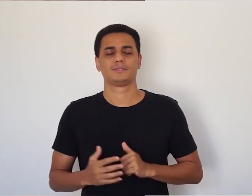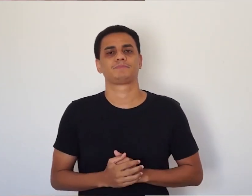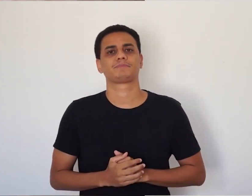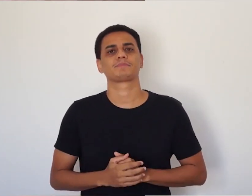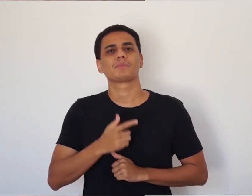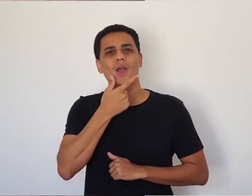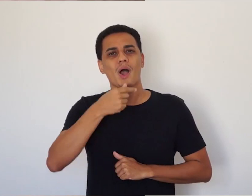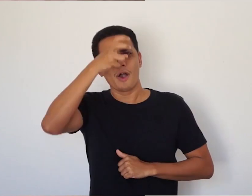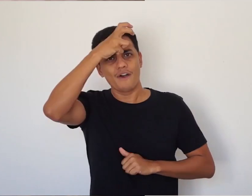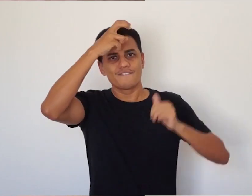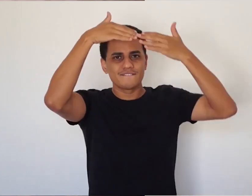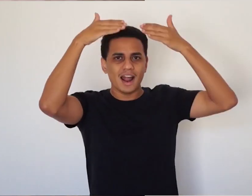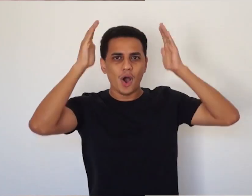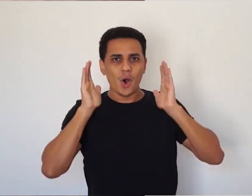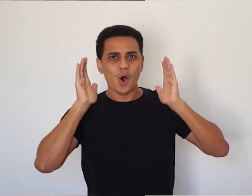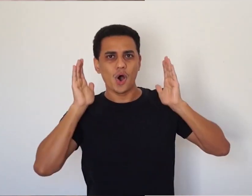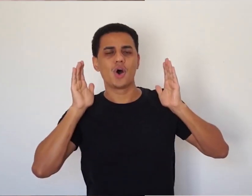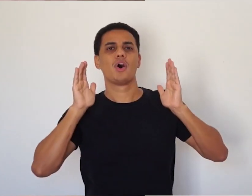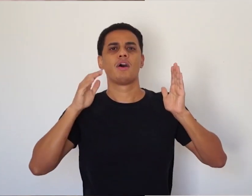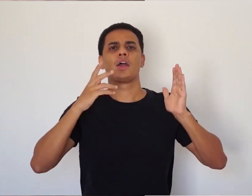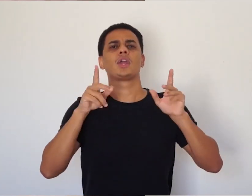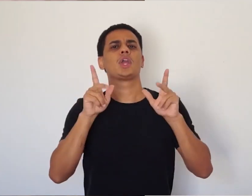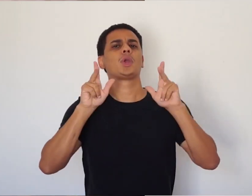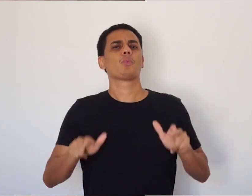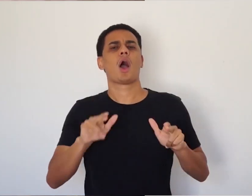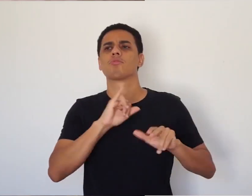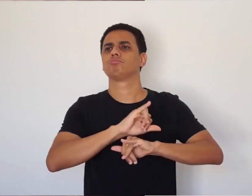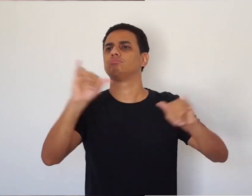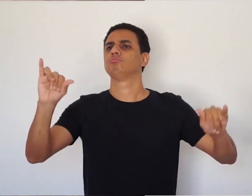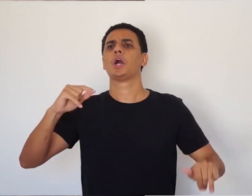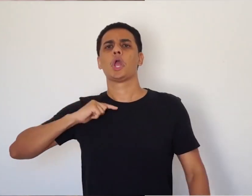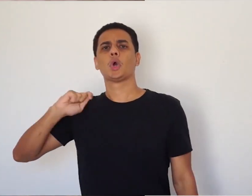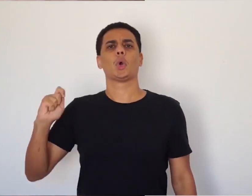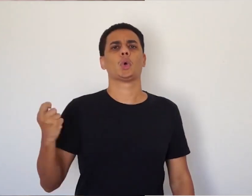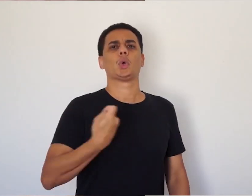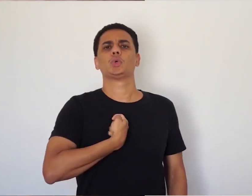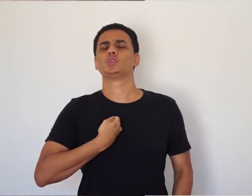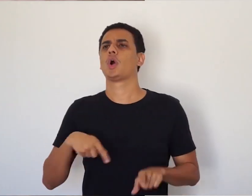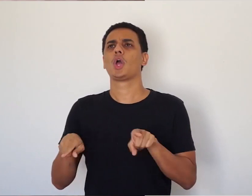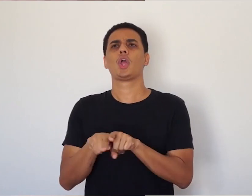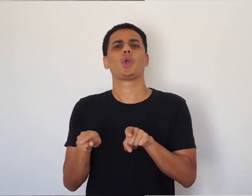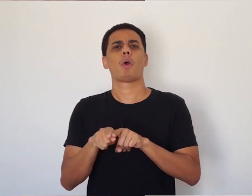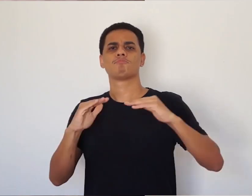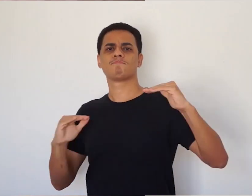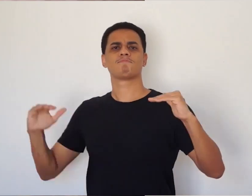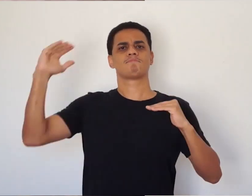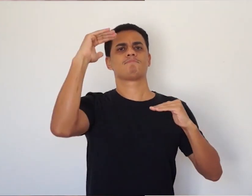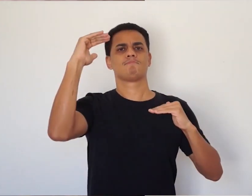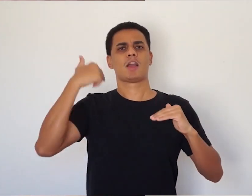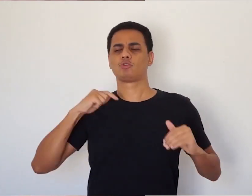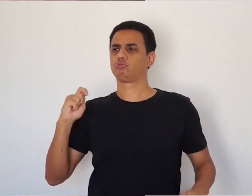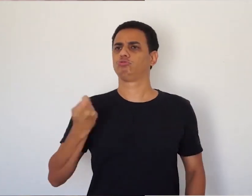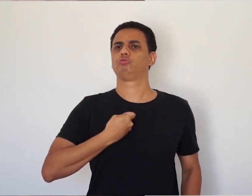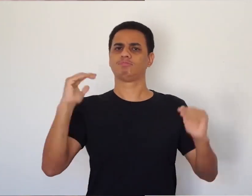estamos passando. Faraó, bem interessante, ele se auto-intitulava como filho de Ra, que era